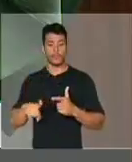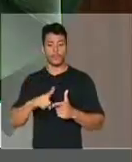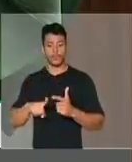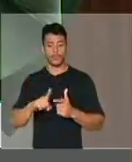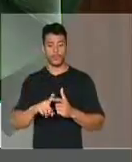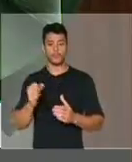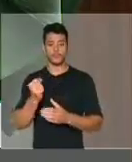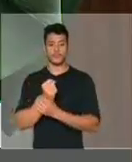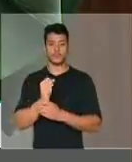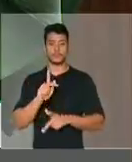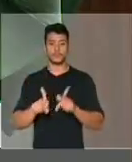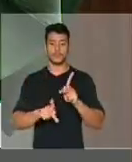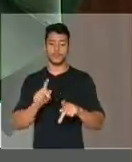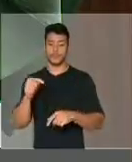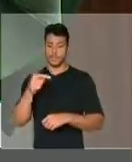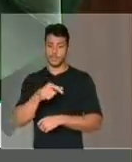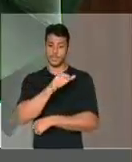pública.